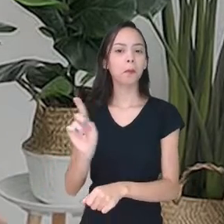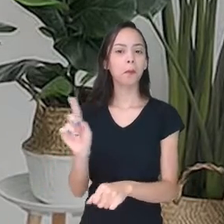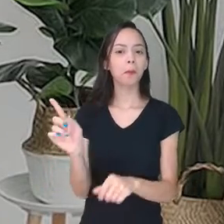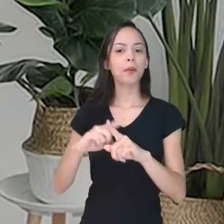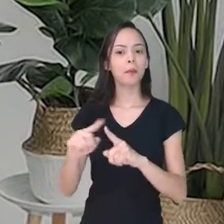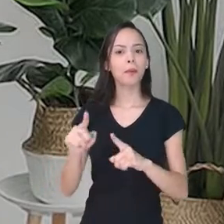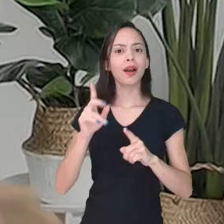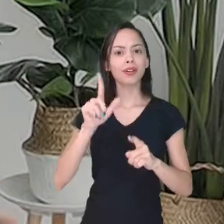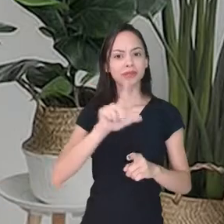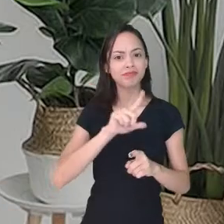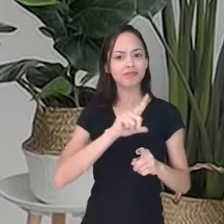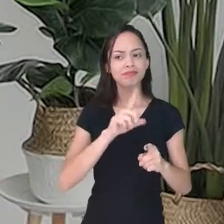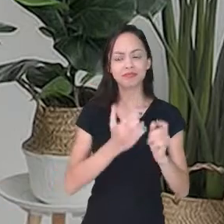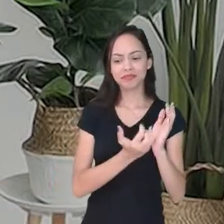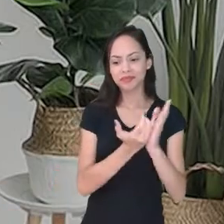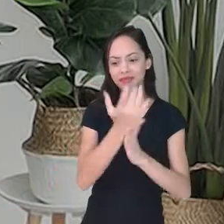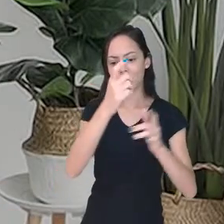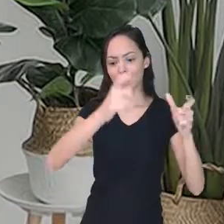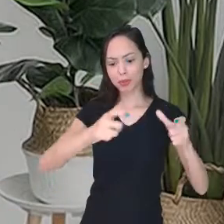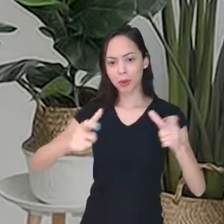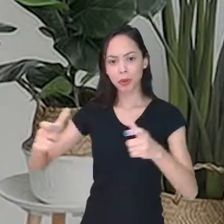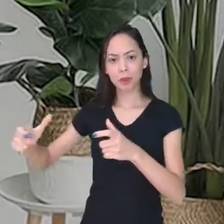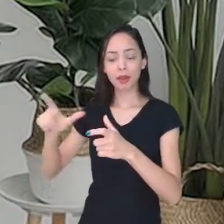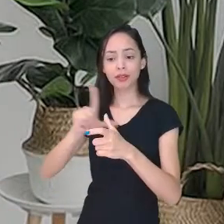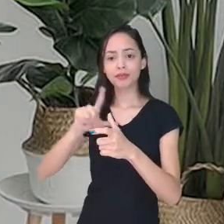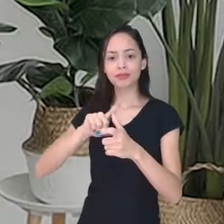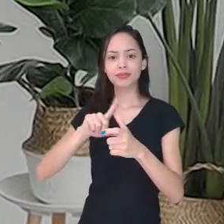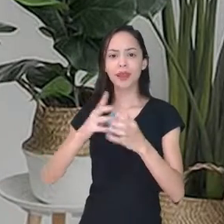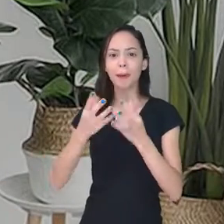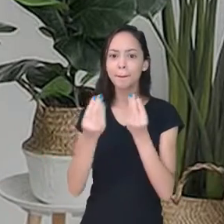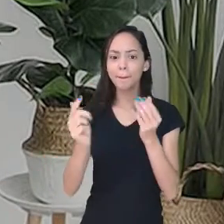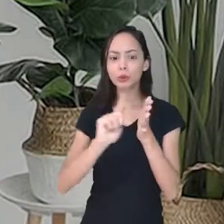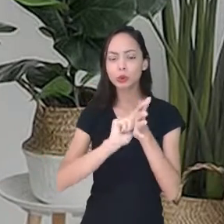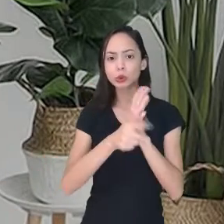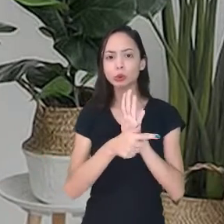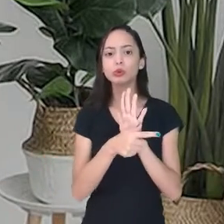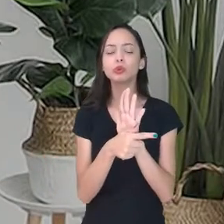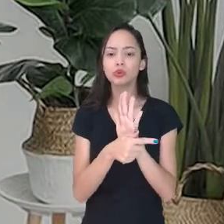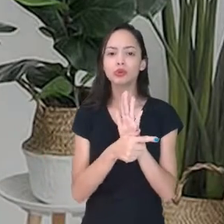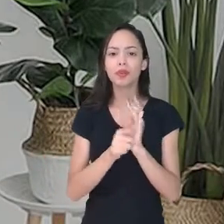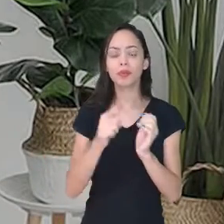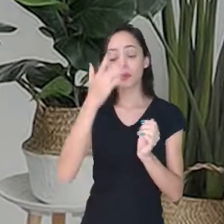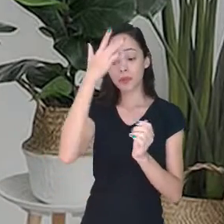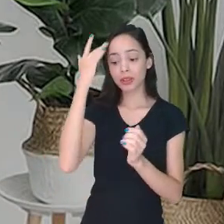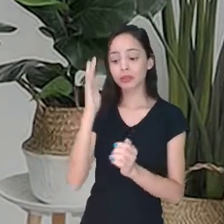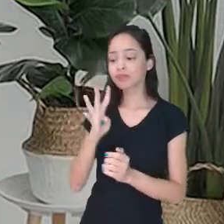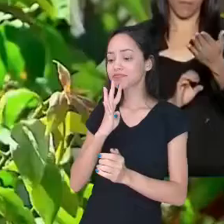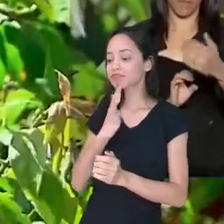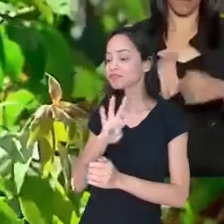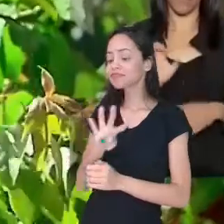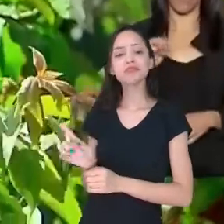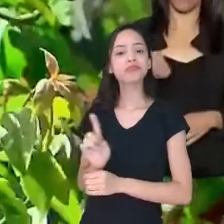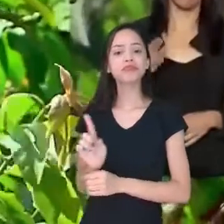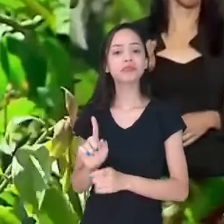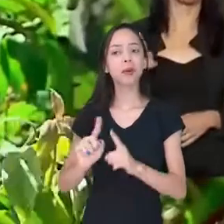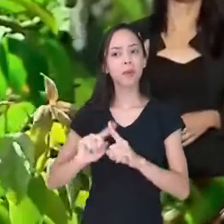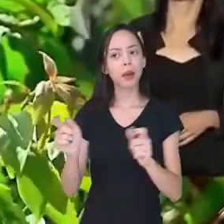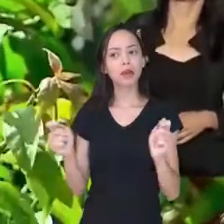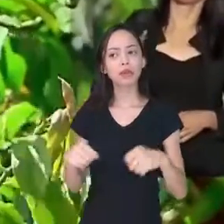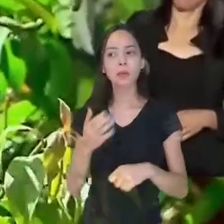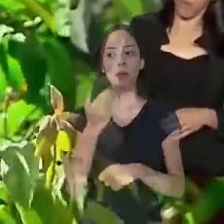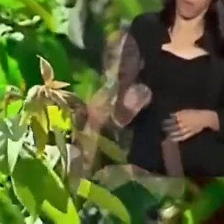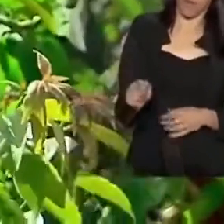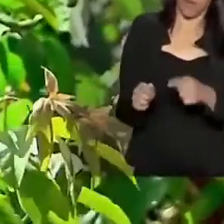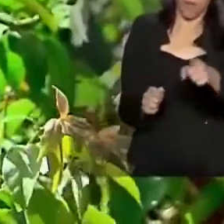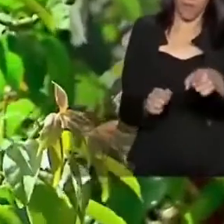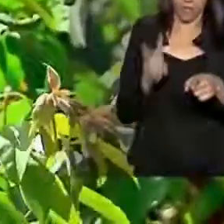toda parte, são muitos os gêneros que as pessoas desconhecem e que são comestíveis. Você já ouviu